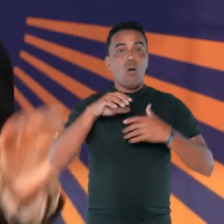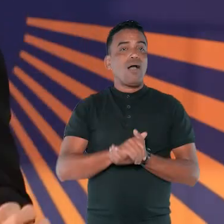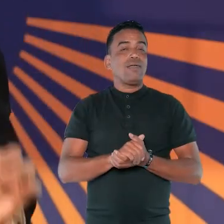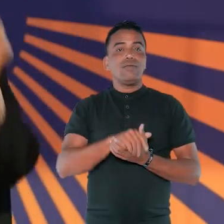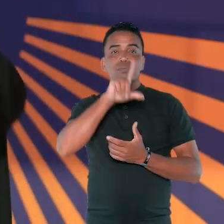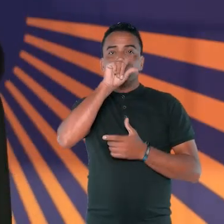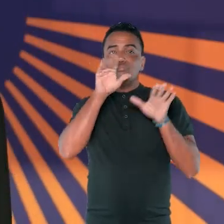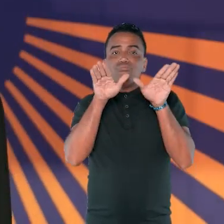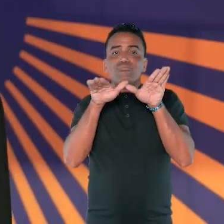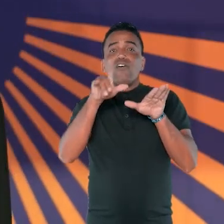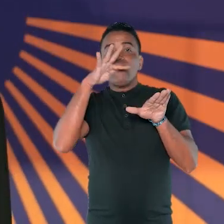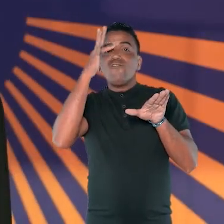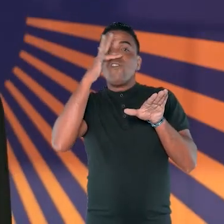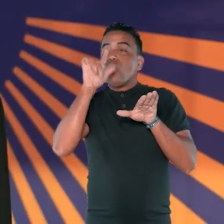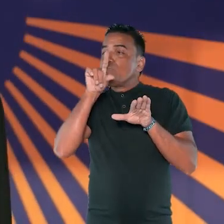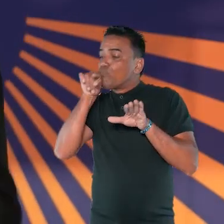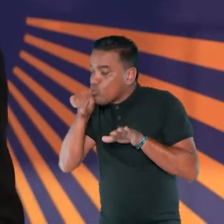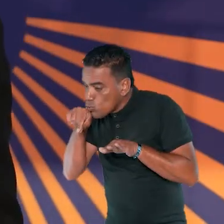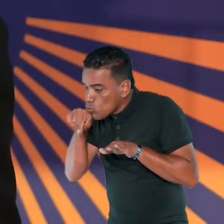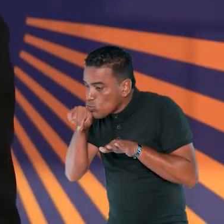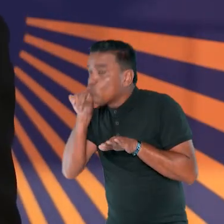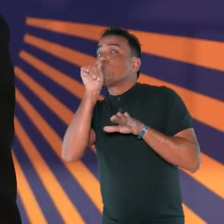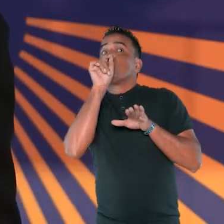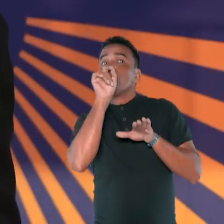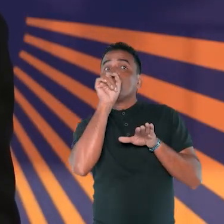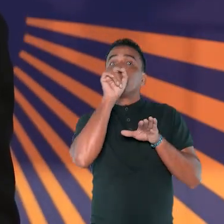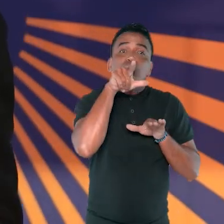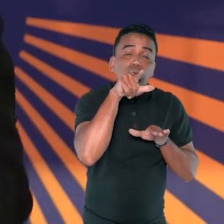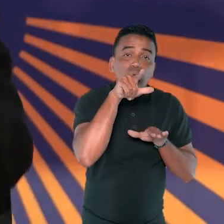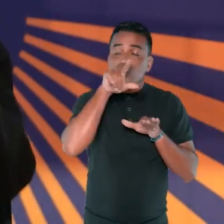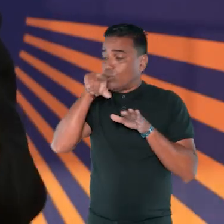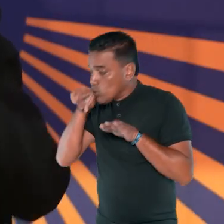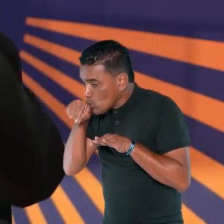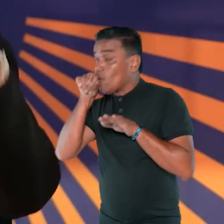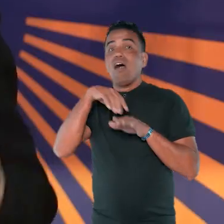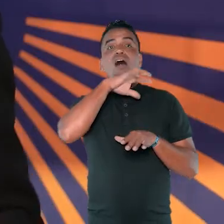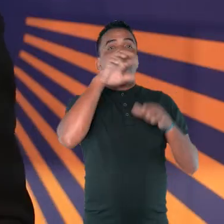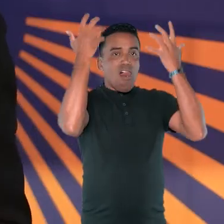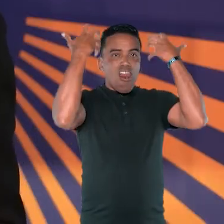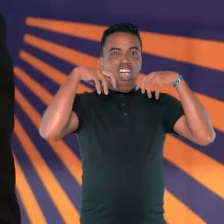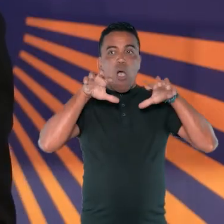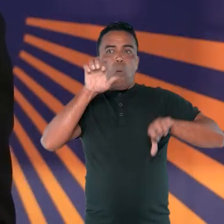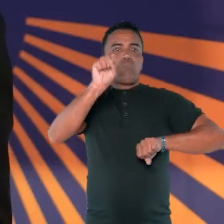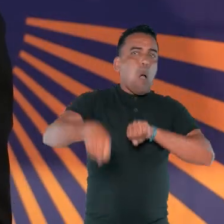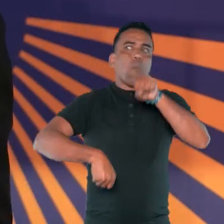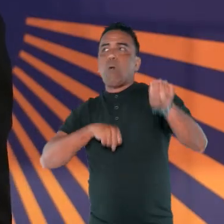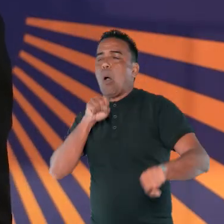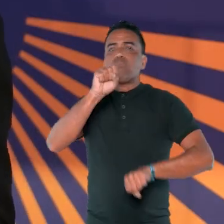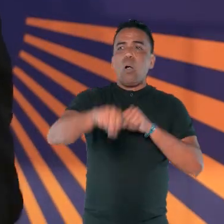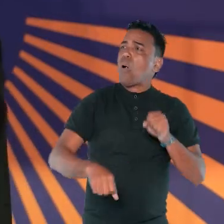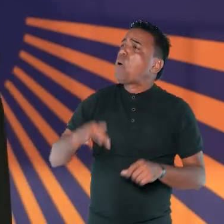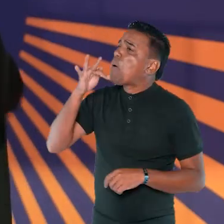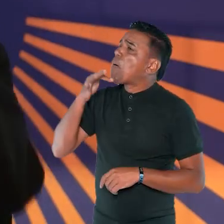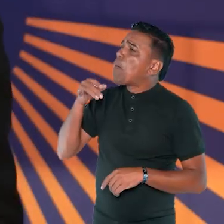lá pegando no lago uma gota e colocando na flor, e o leão saindo correndo, o rei dos animais, deixa de ser bobo,